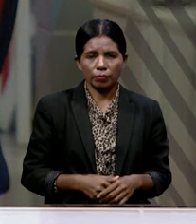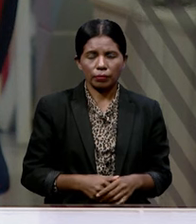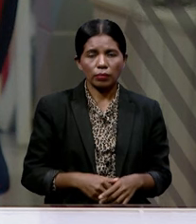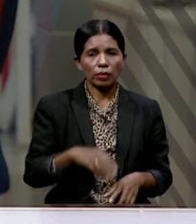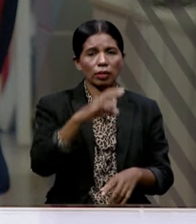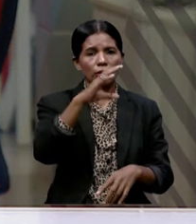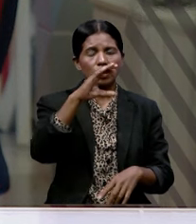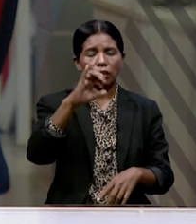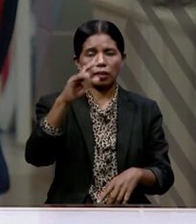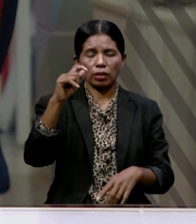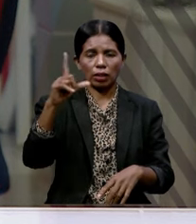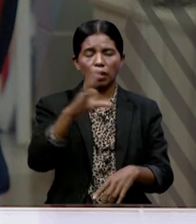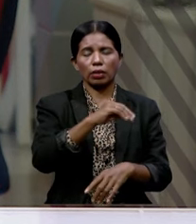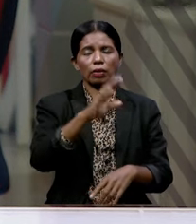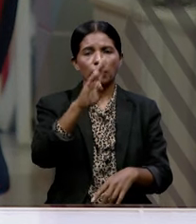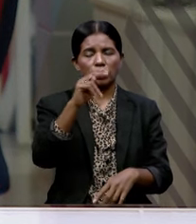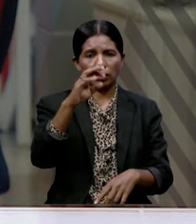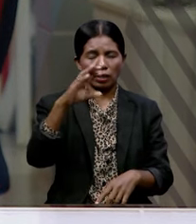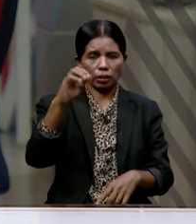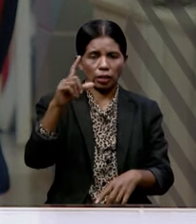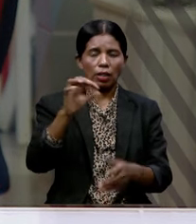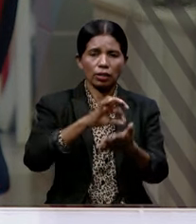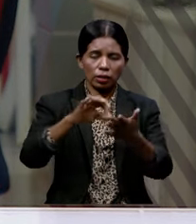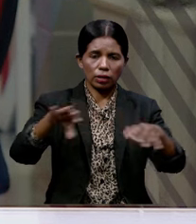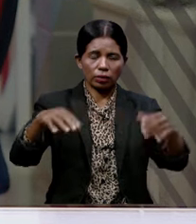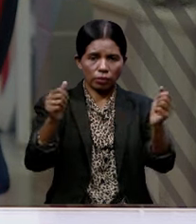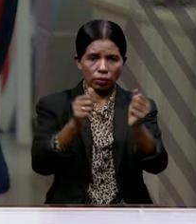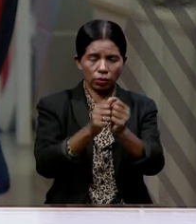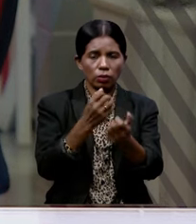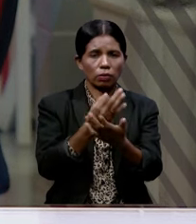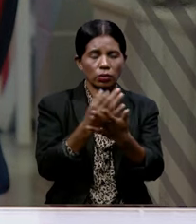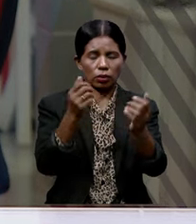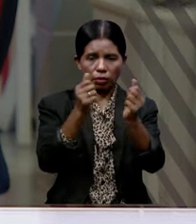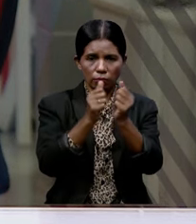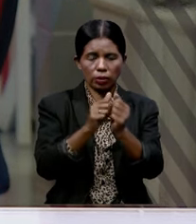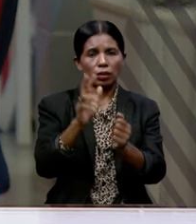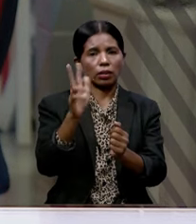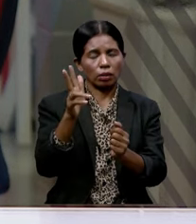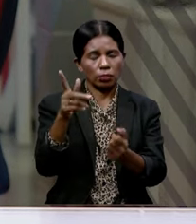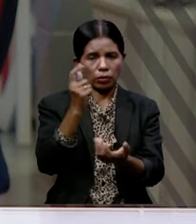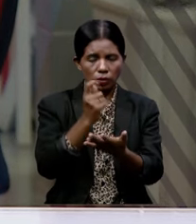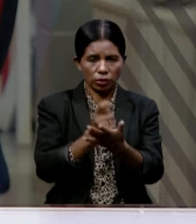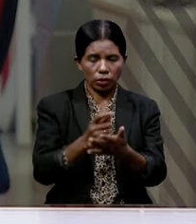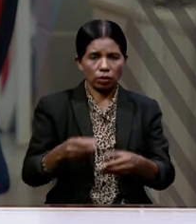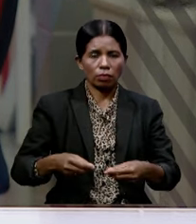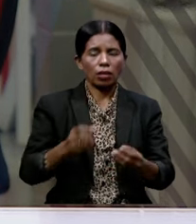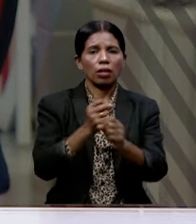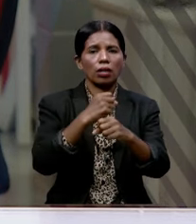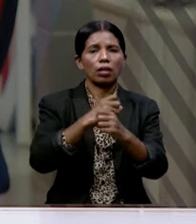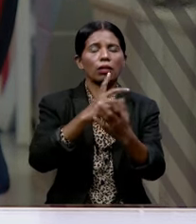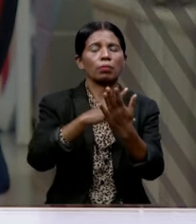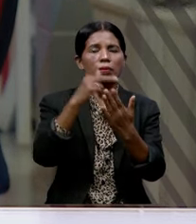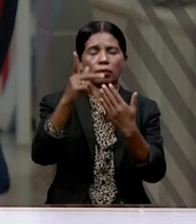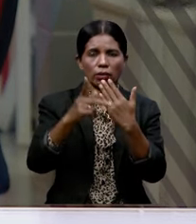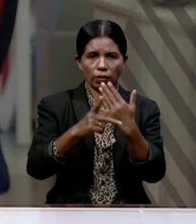Se se iteli no bene se teli asina acordo financeiro, ho montante rihu un tolunulu, ho rifinancia programa Demoplot.